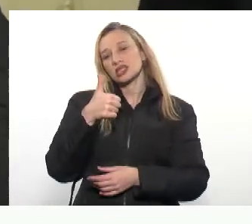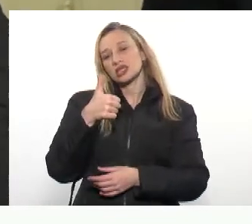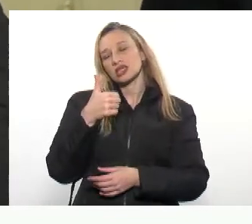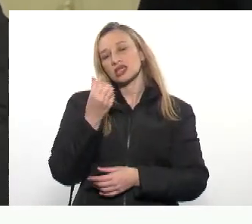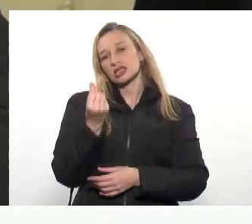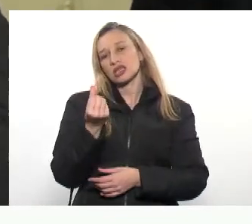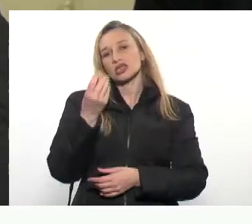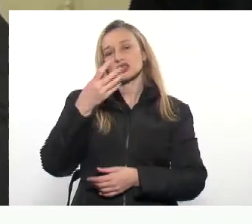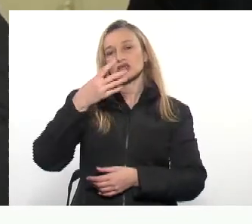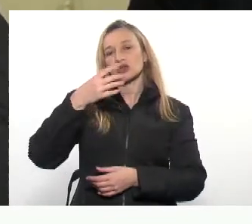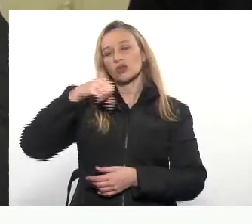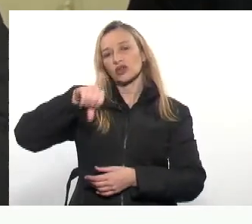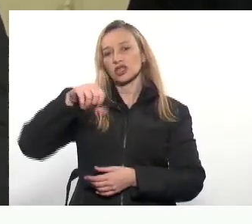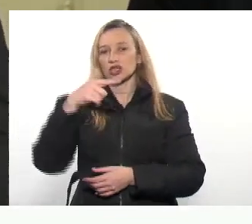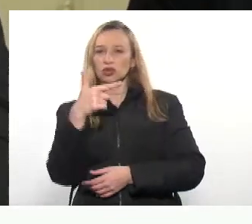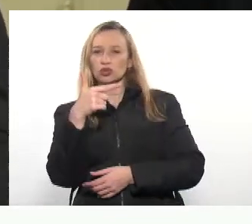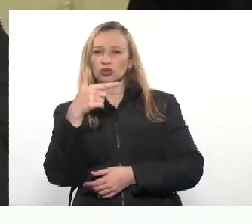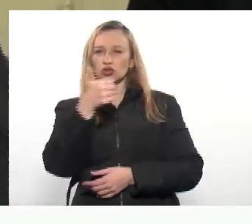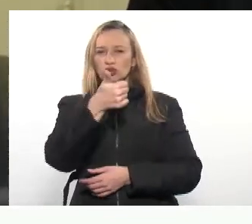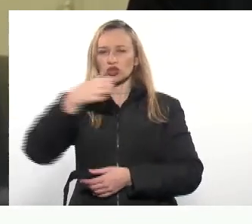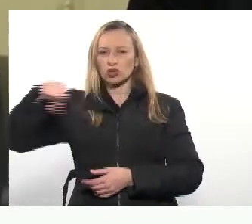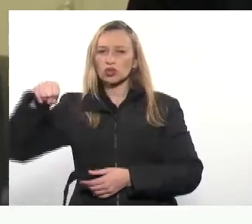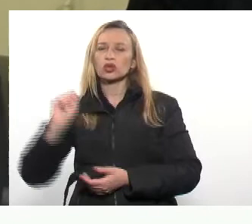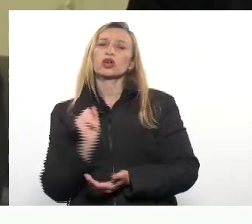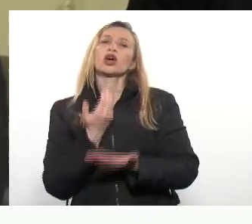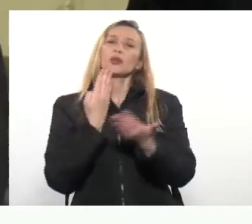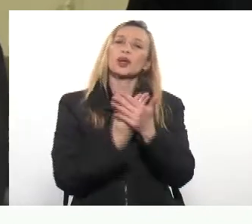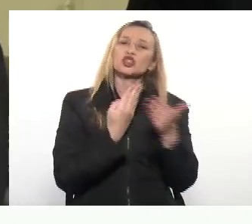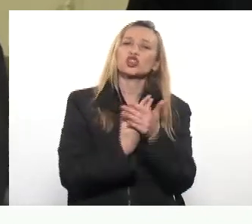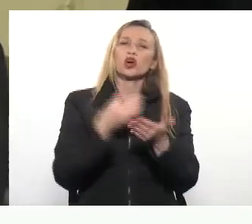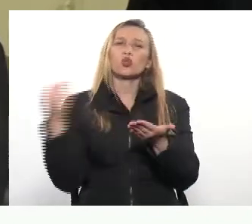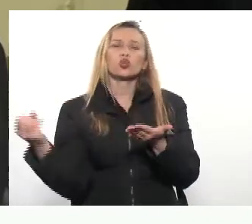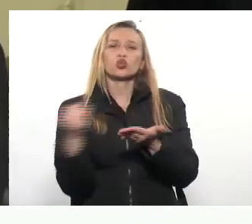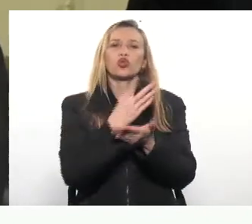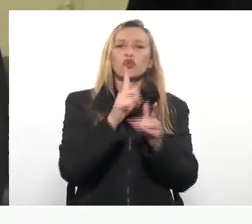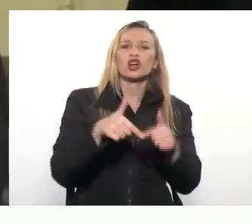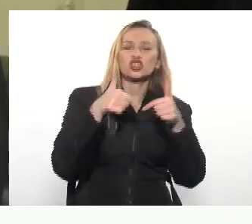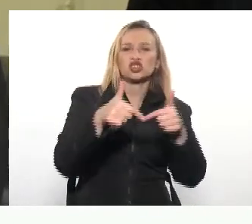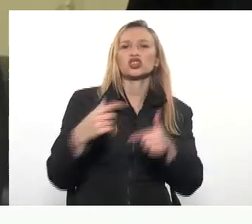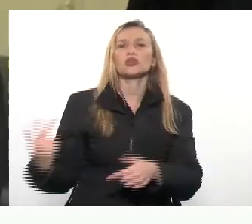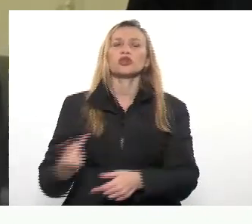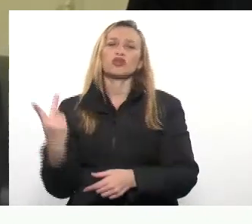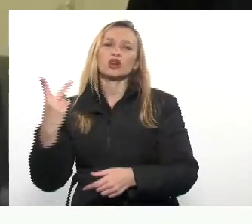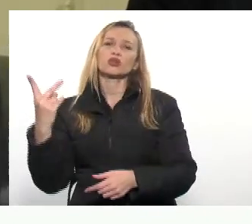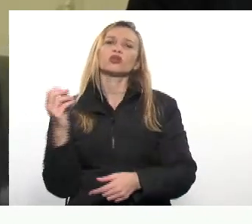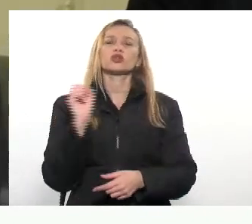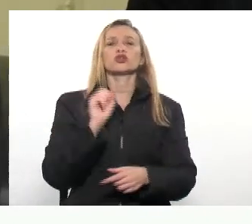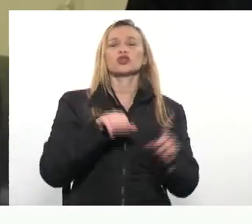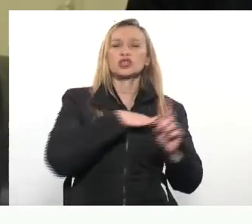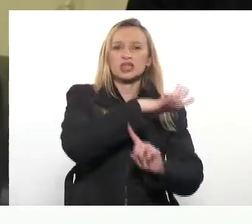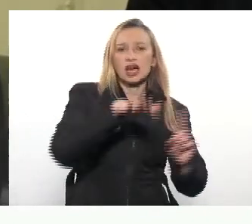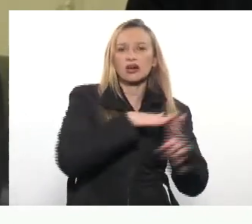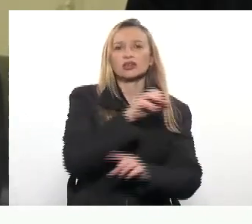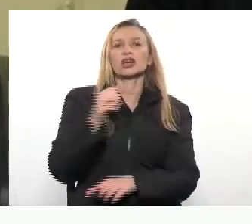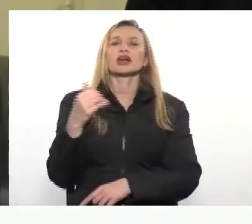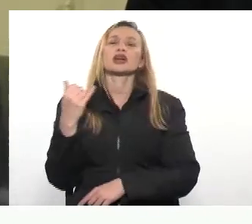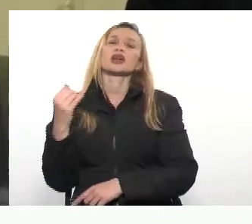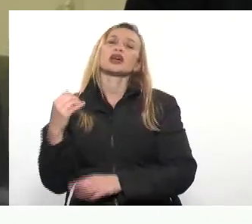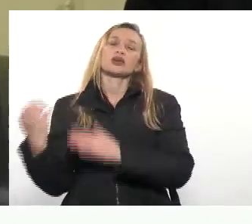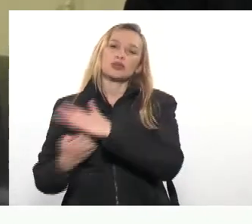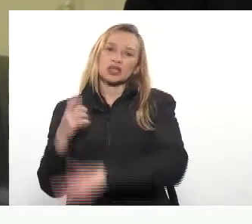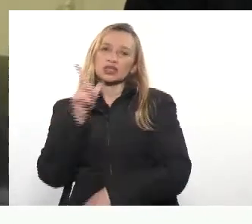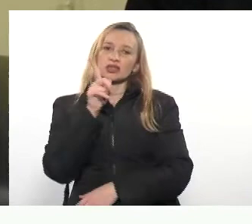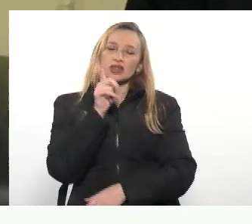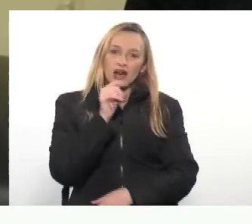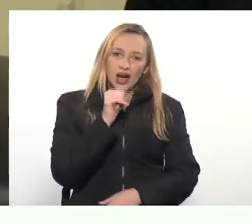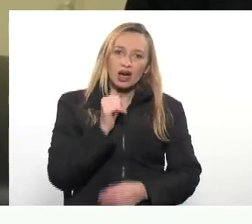100.192/2018 para estudar exatamente uma nova fórmula para a tarifa social da SEDAI. Então, já está tramitando, já tivemos